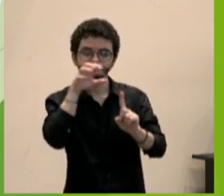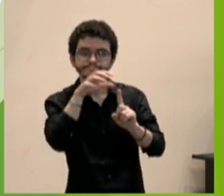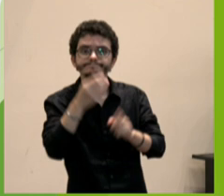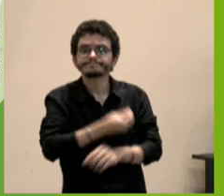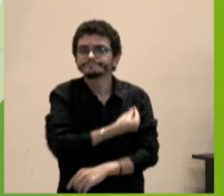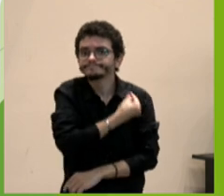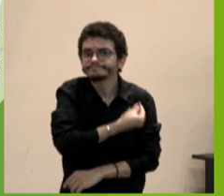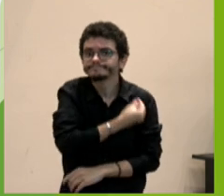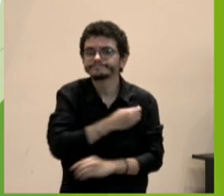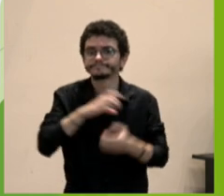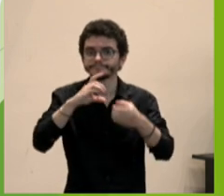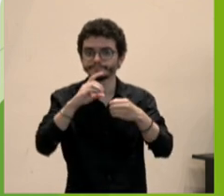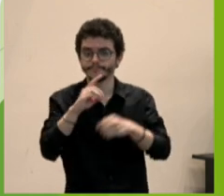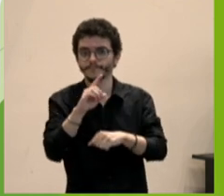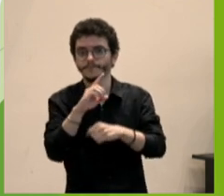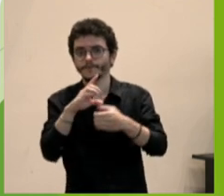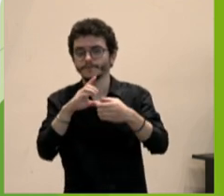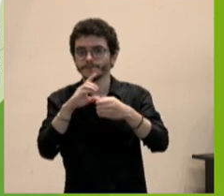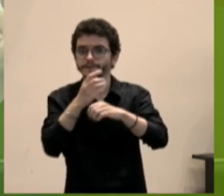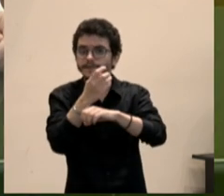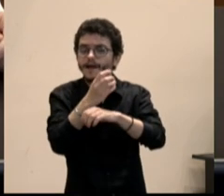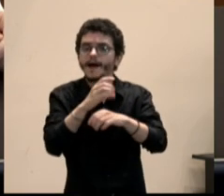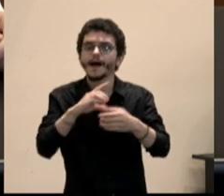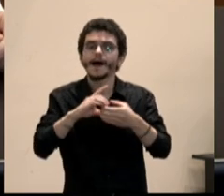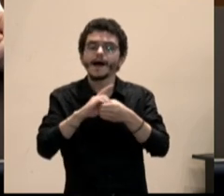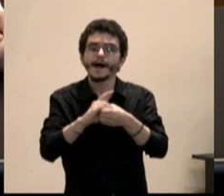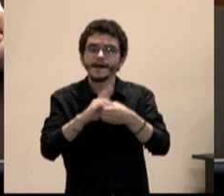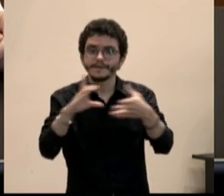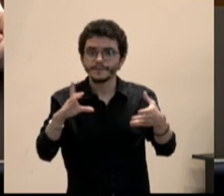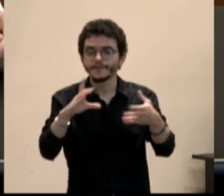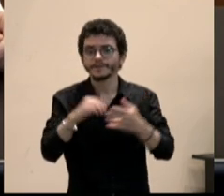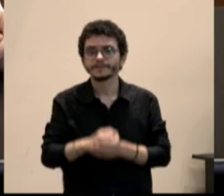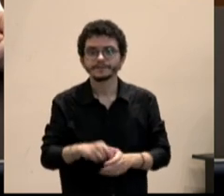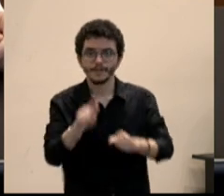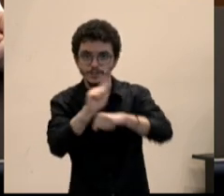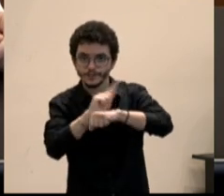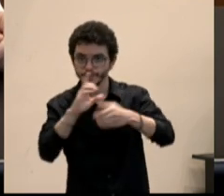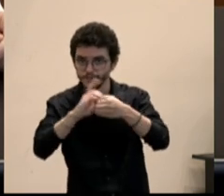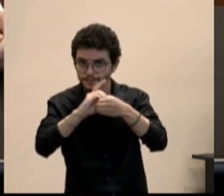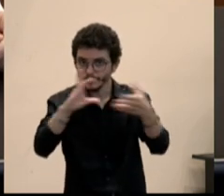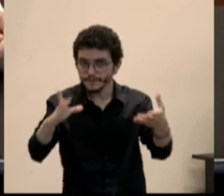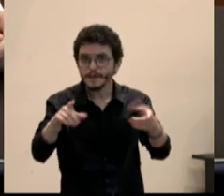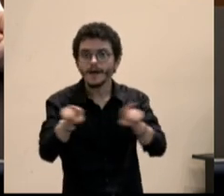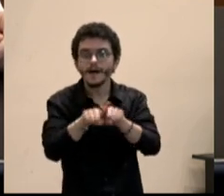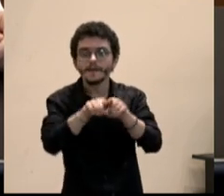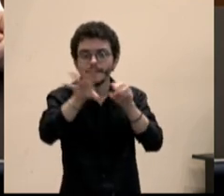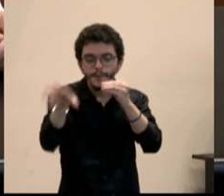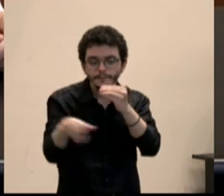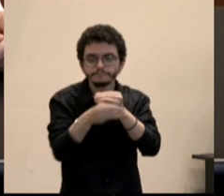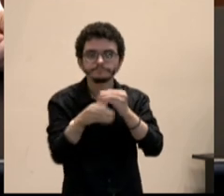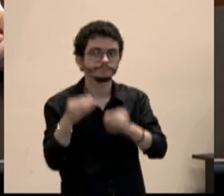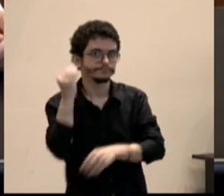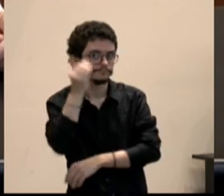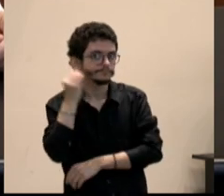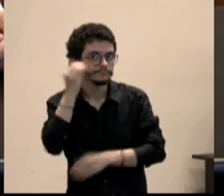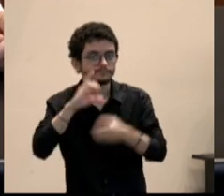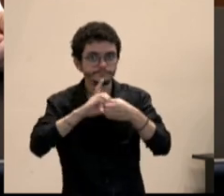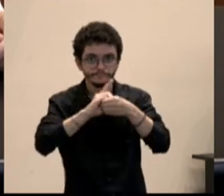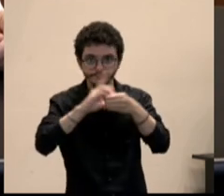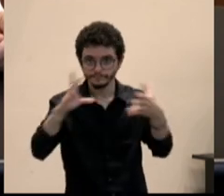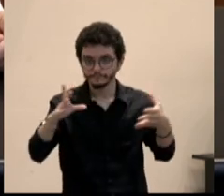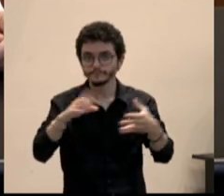vivência da democracia. A gestão democrática, ao contribuir para a experiência